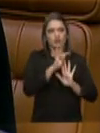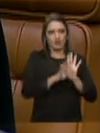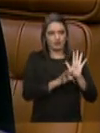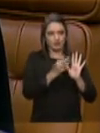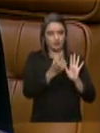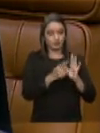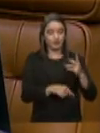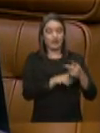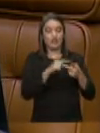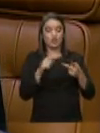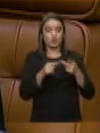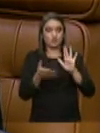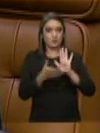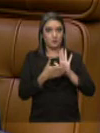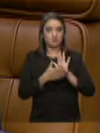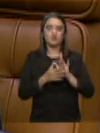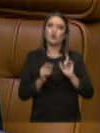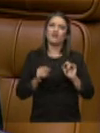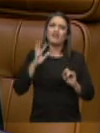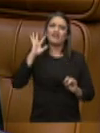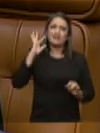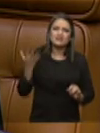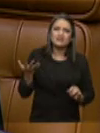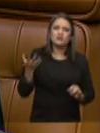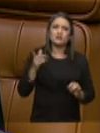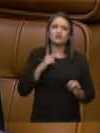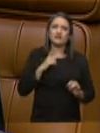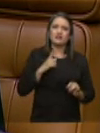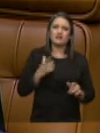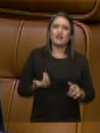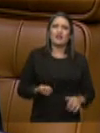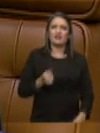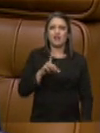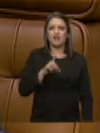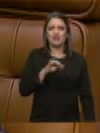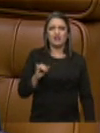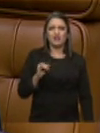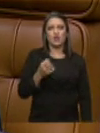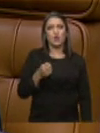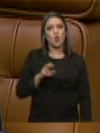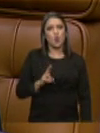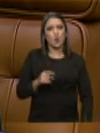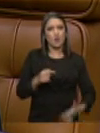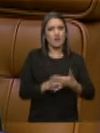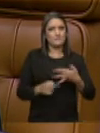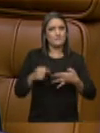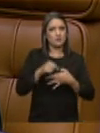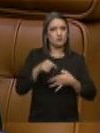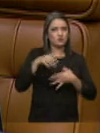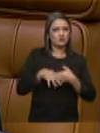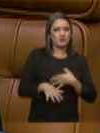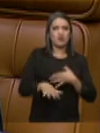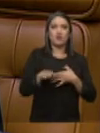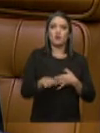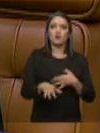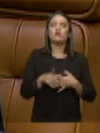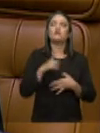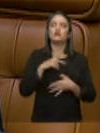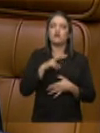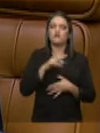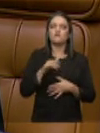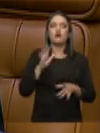ou proposição 2, já as decisões proferidas em ação direta ou em sede de repercussão geral